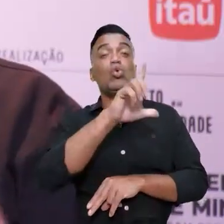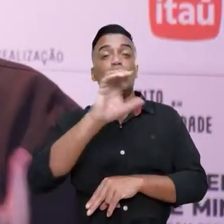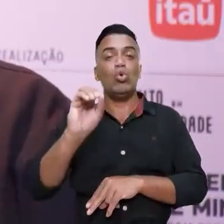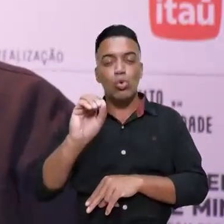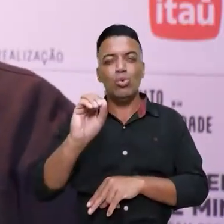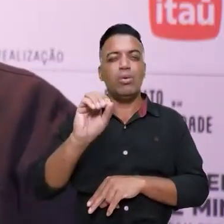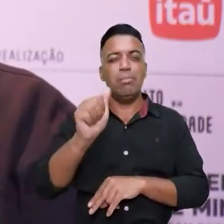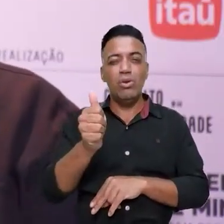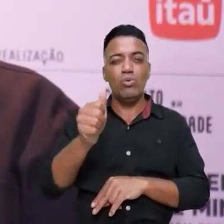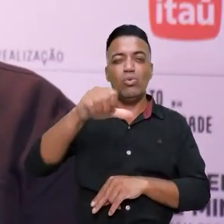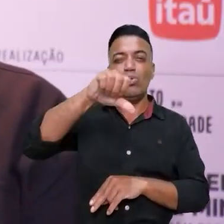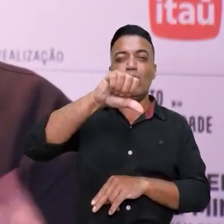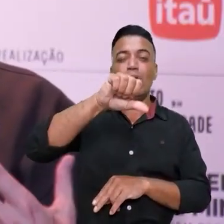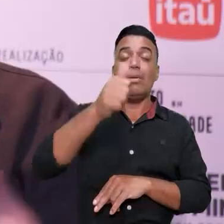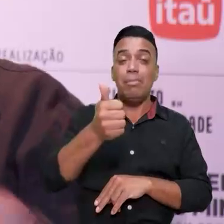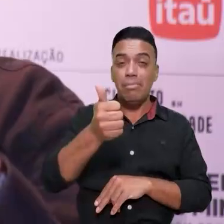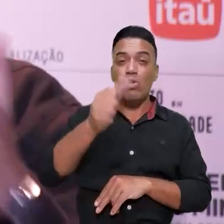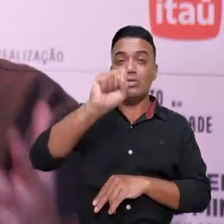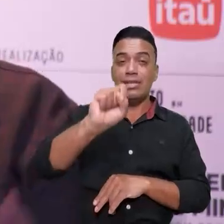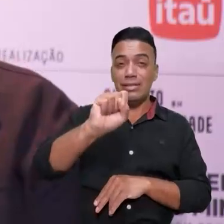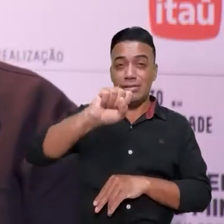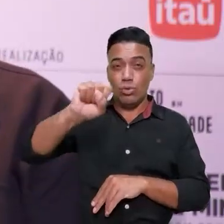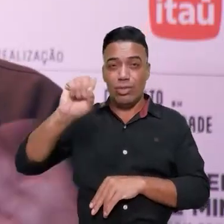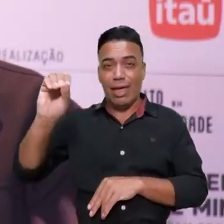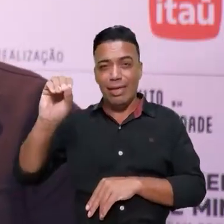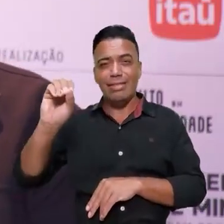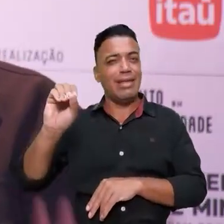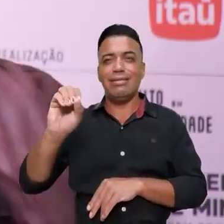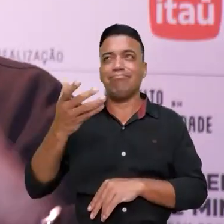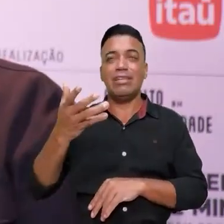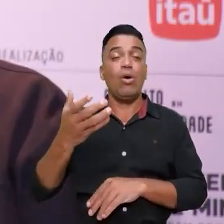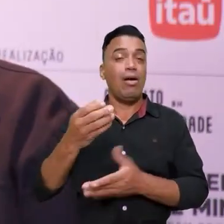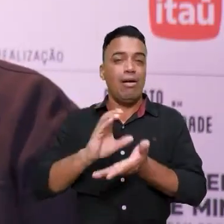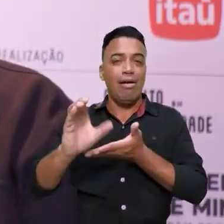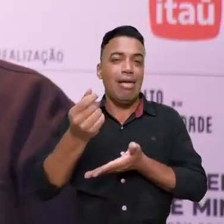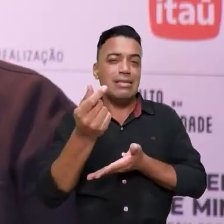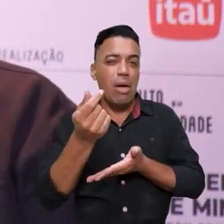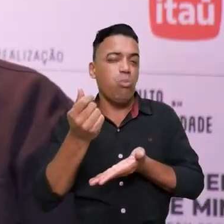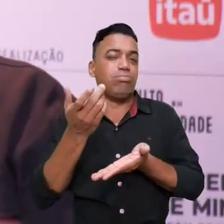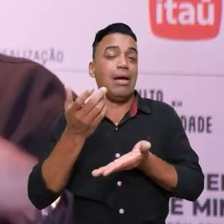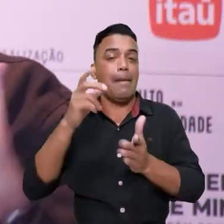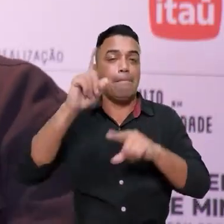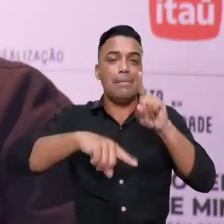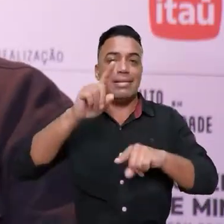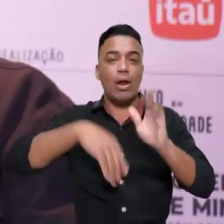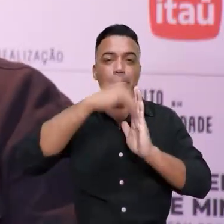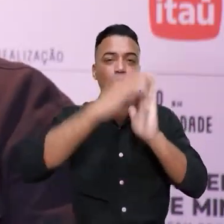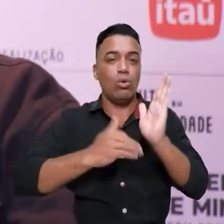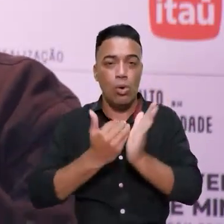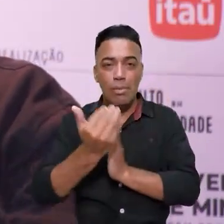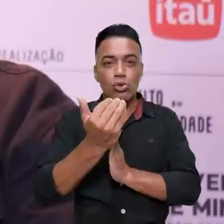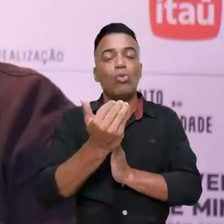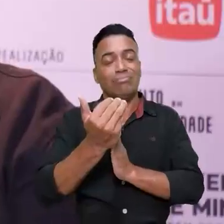Gogh ainda não pintava. Ele estava brigado com a família, recebeu 50 francos, comprou material de pintura e desde então começou a